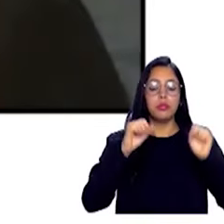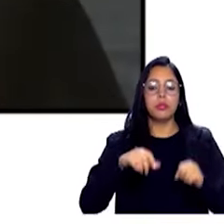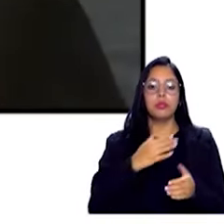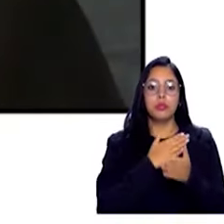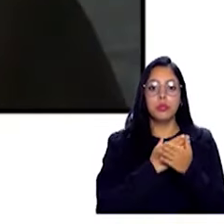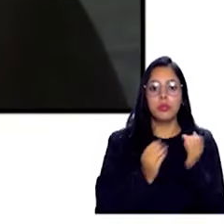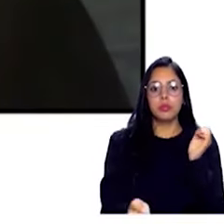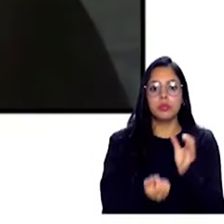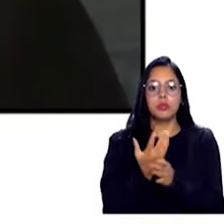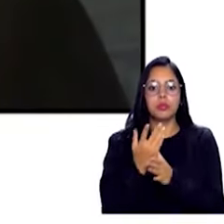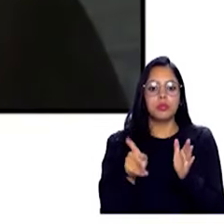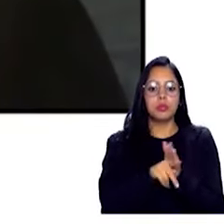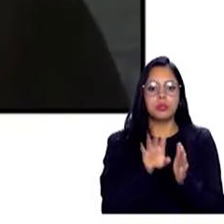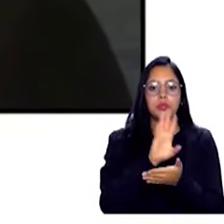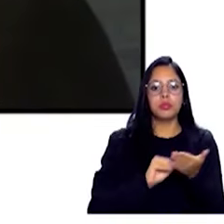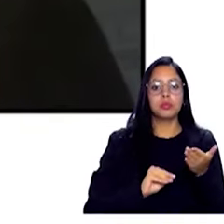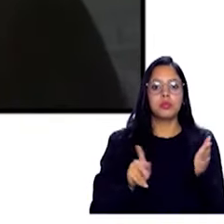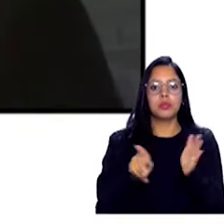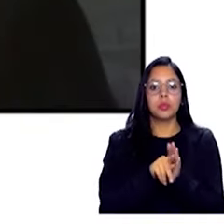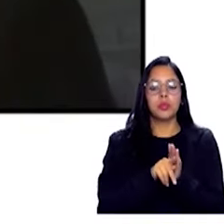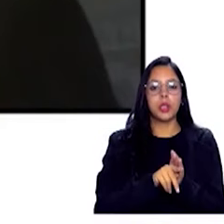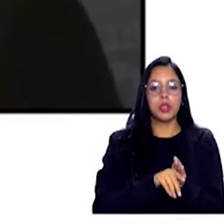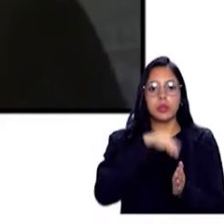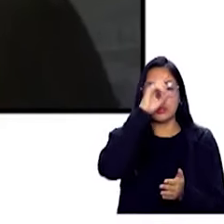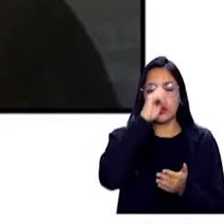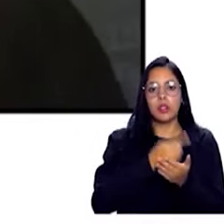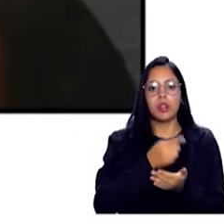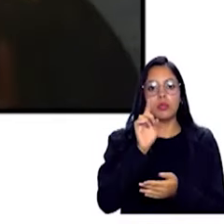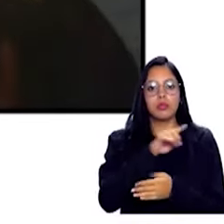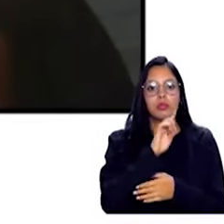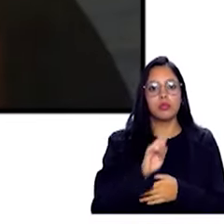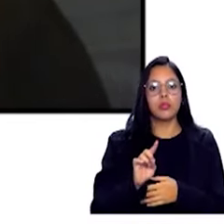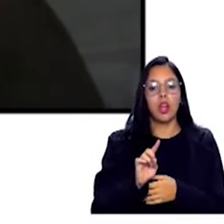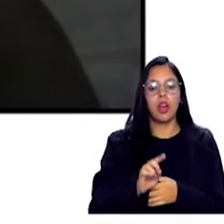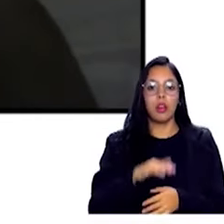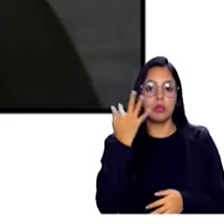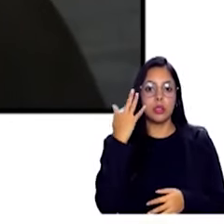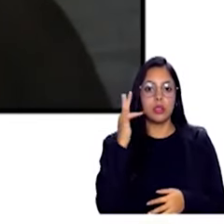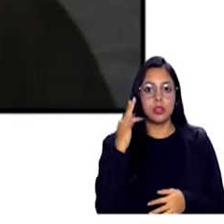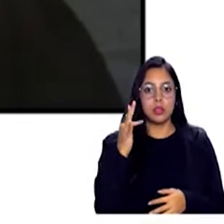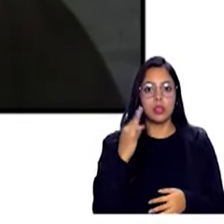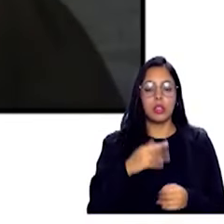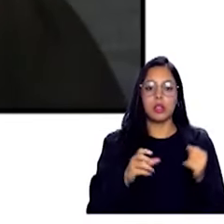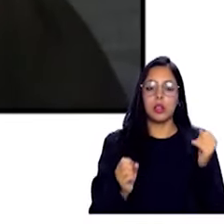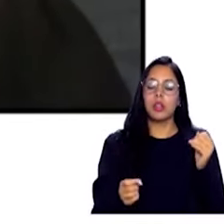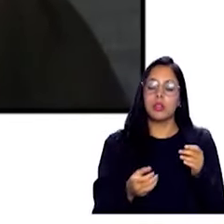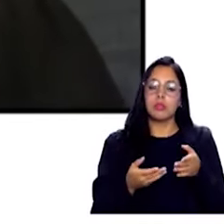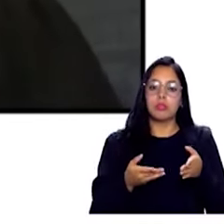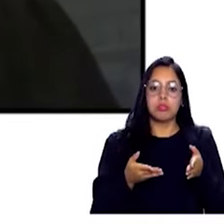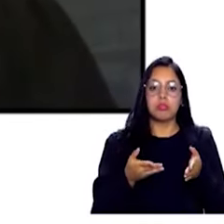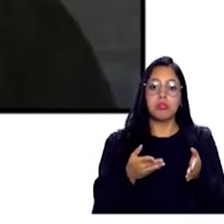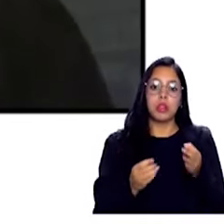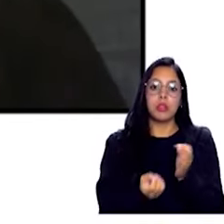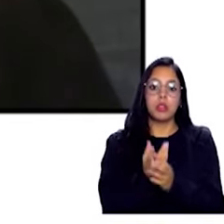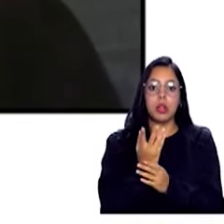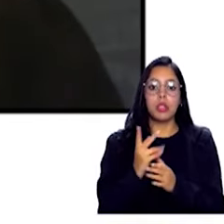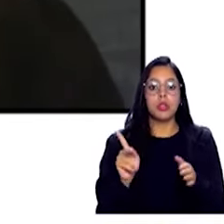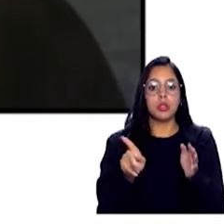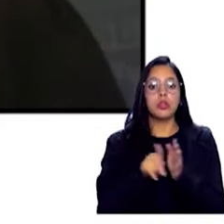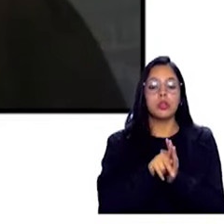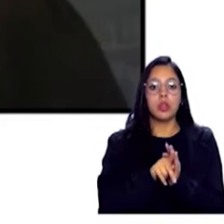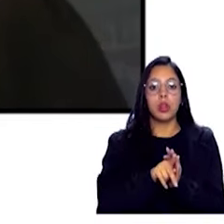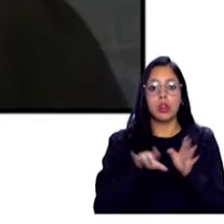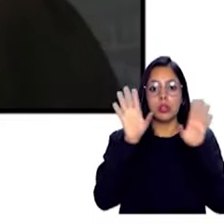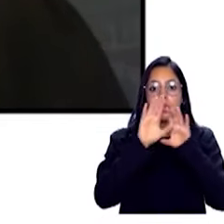modelo da corte de cassação francesa que nasceu como tribunal de cassação é que isso também foi sublinhado pelo